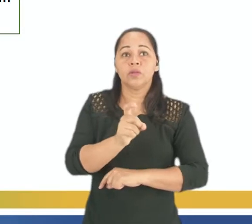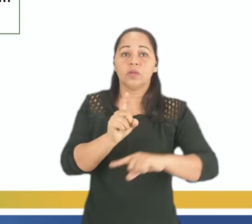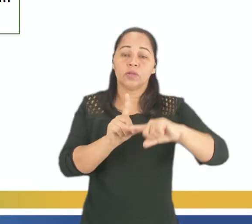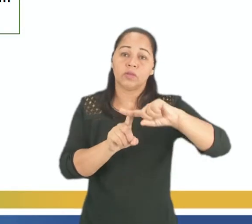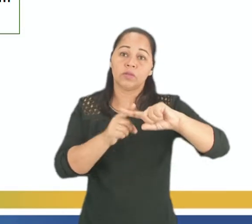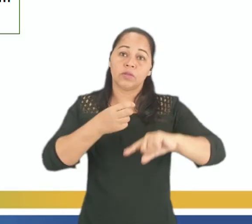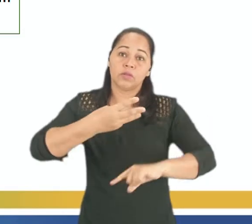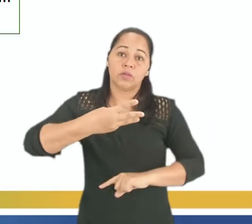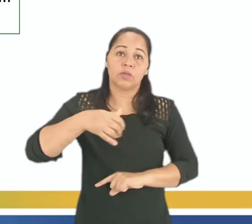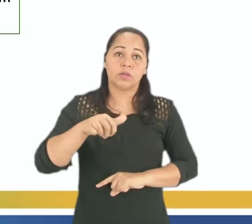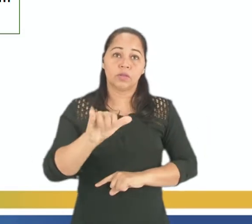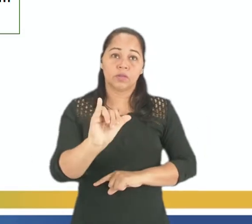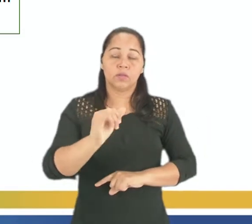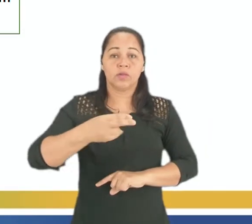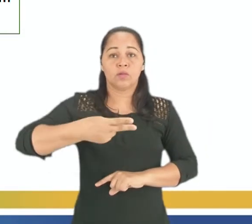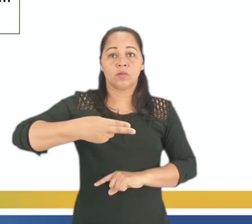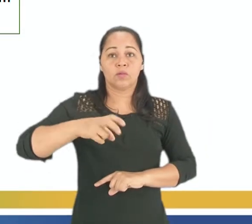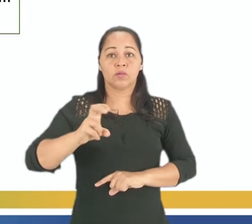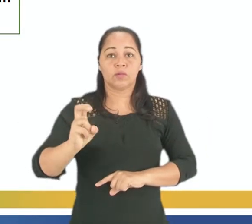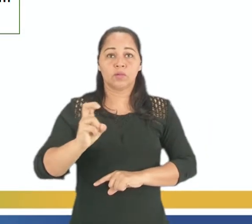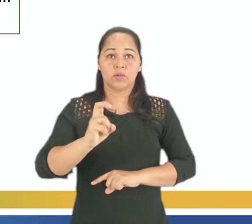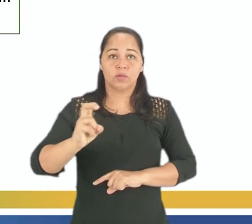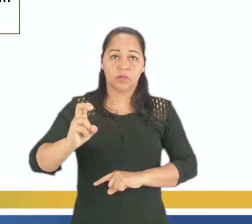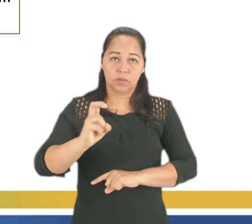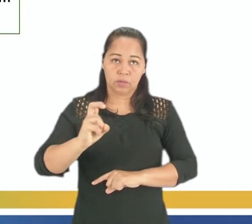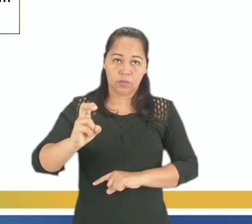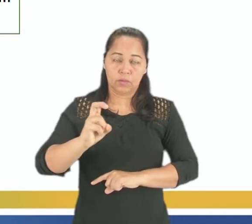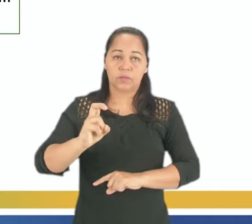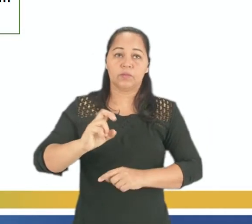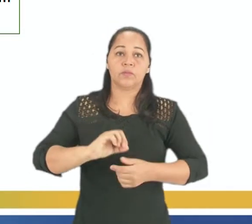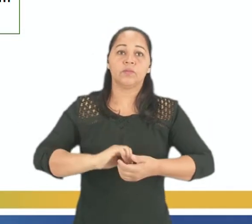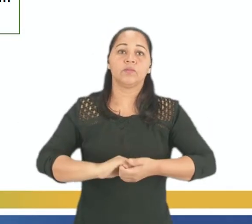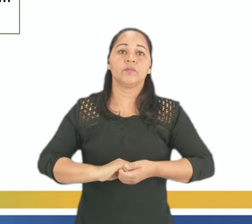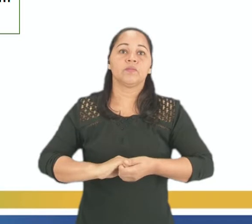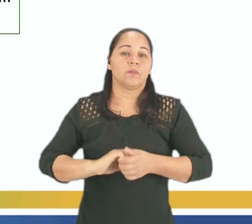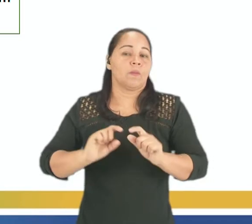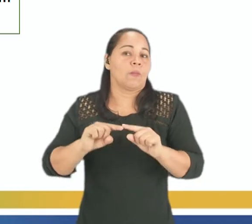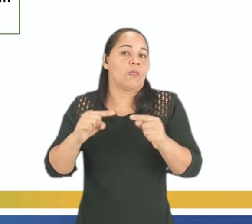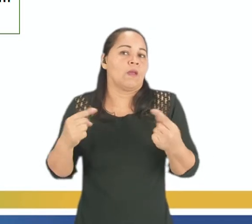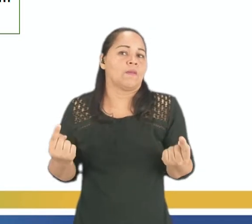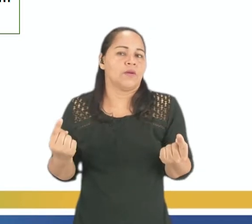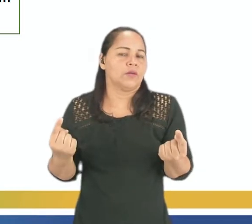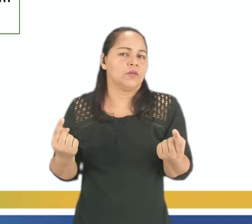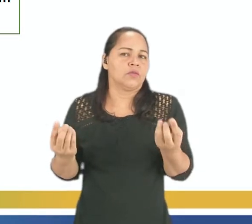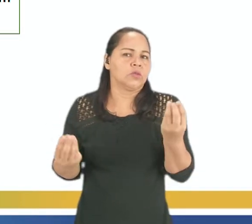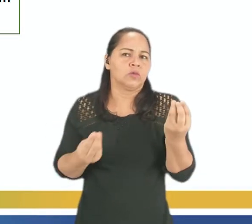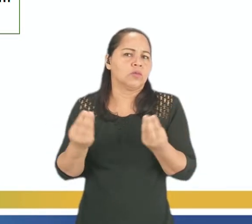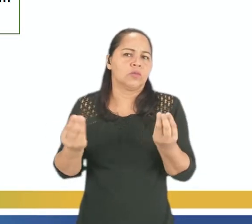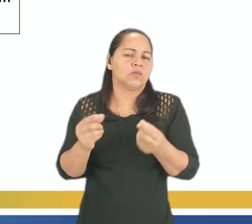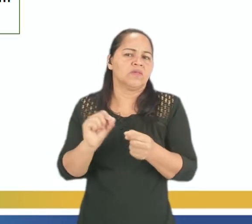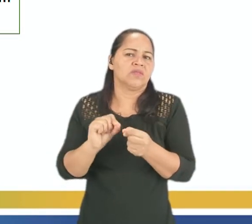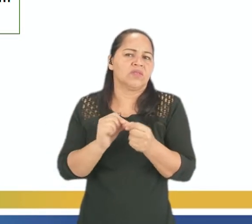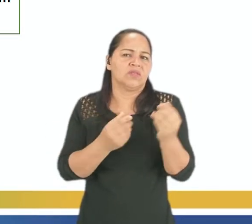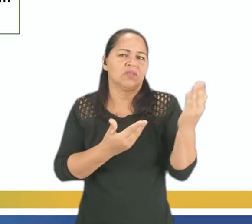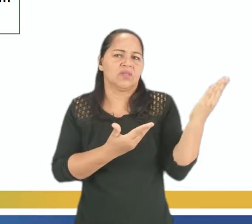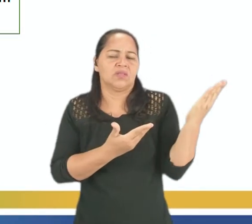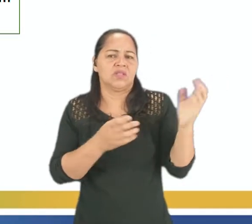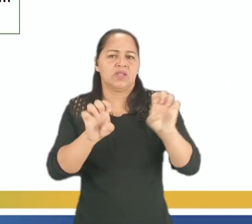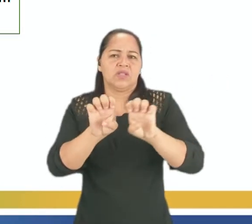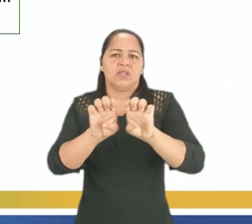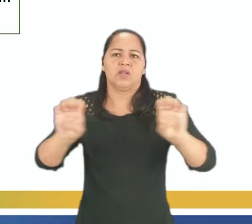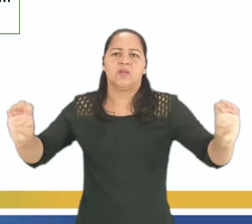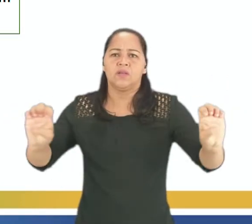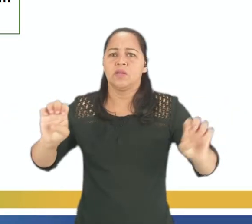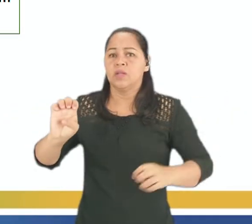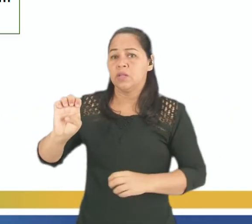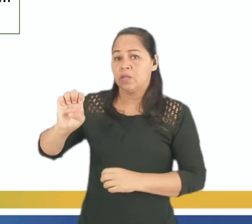igual a 55, que representava o total de pontos obtidos. Mas agora, como você poderia resolver esse tipo de